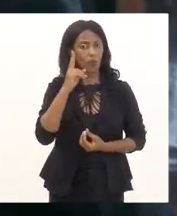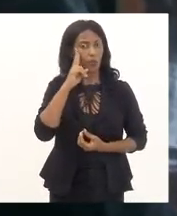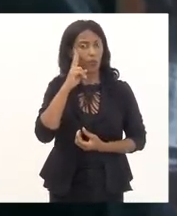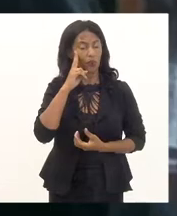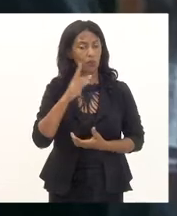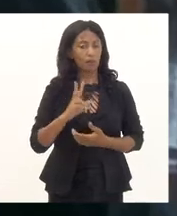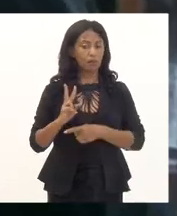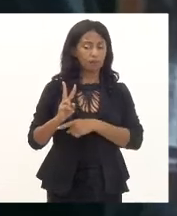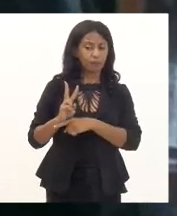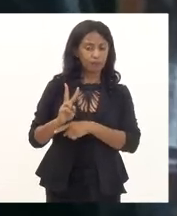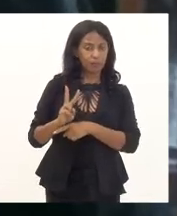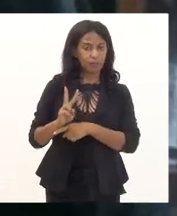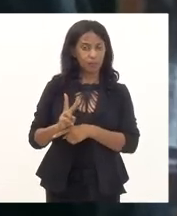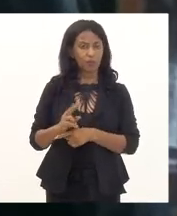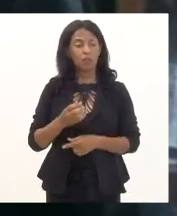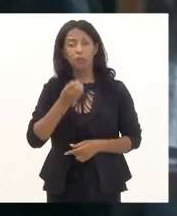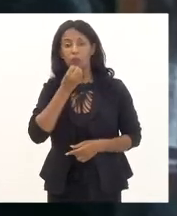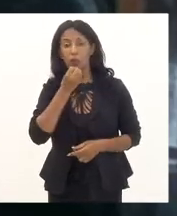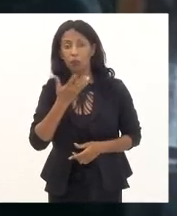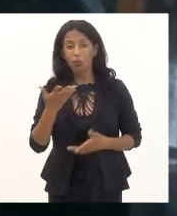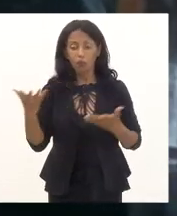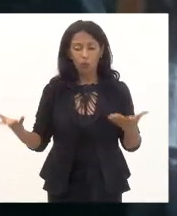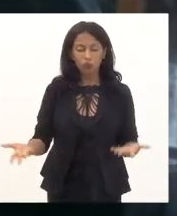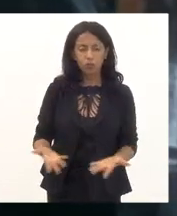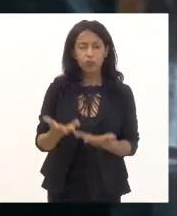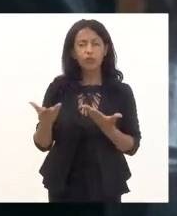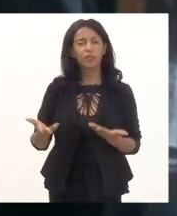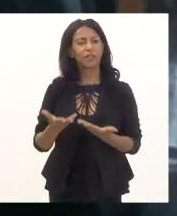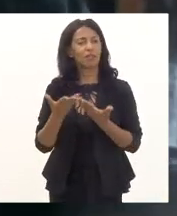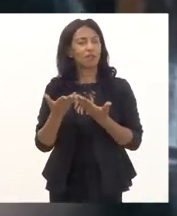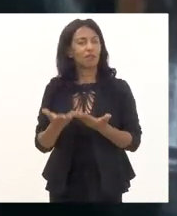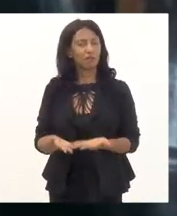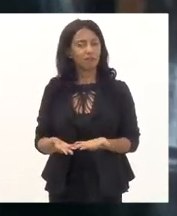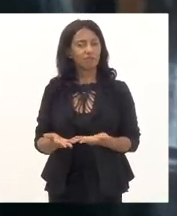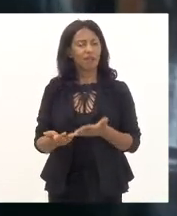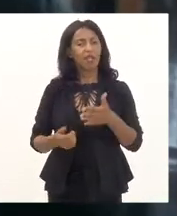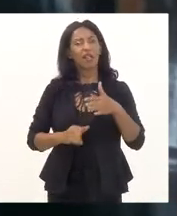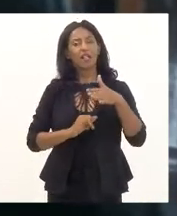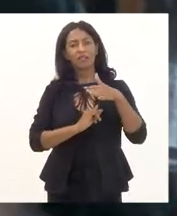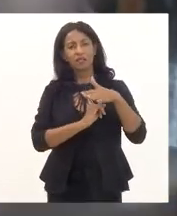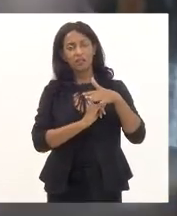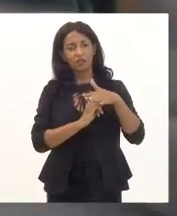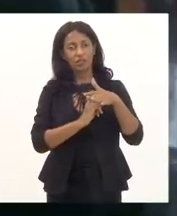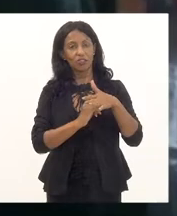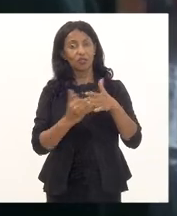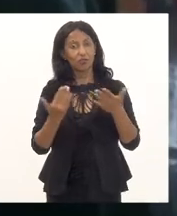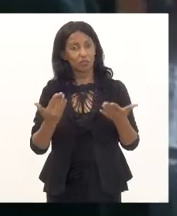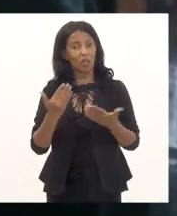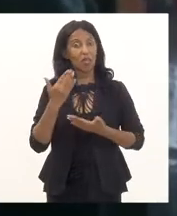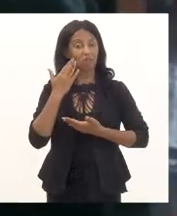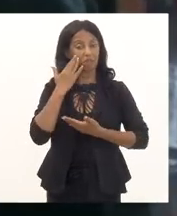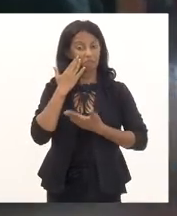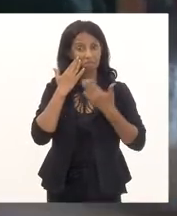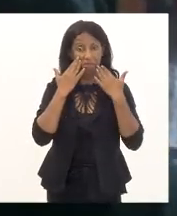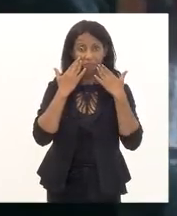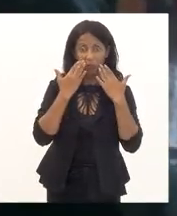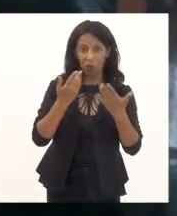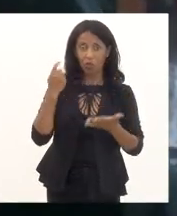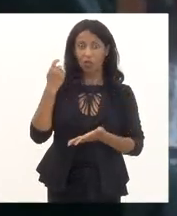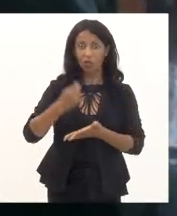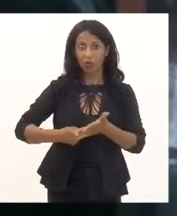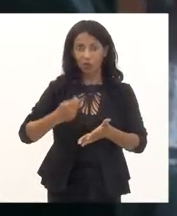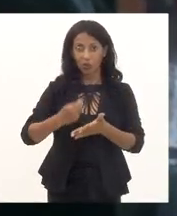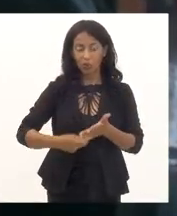da prevenção e muito bom enaltecermos as instituições que põem a cara a tapa e